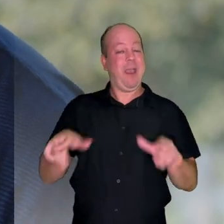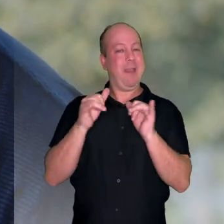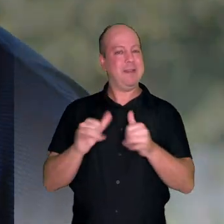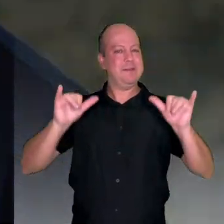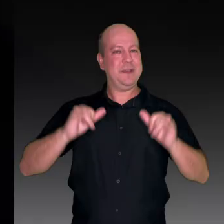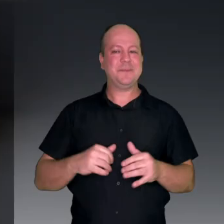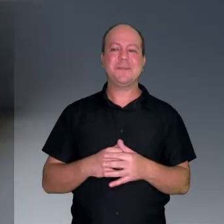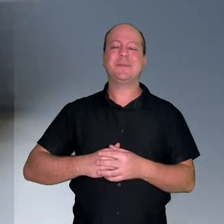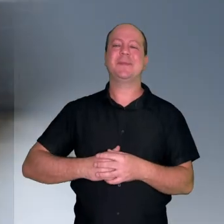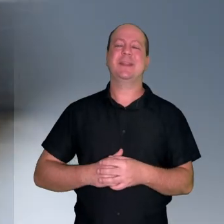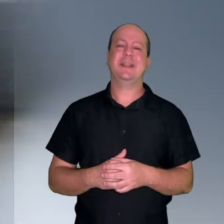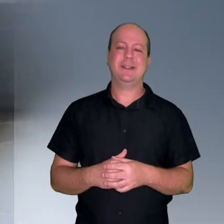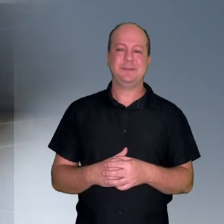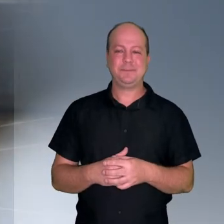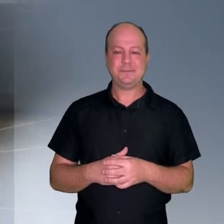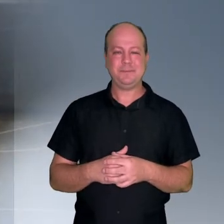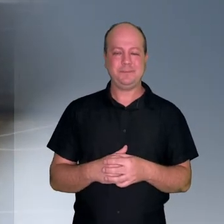mais cheia de energia, assim.